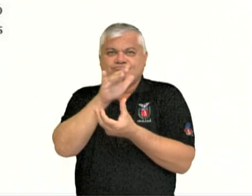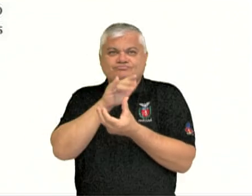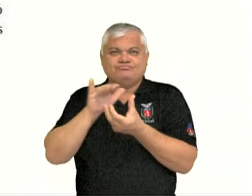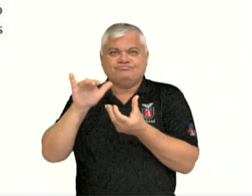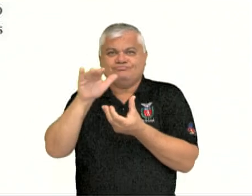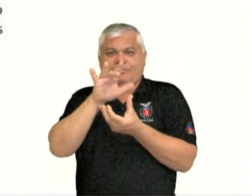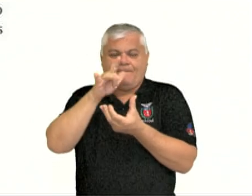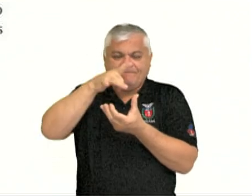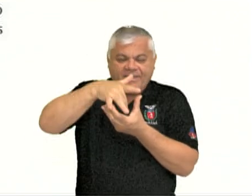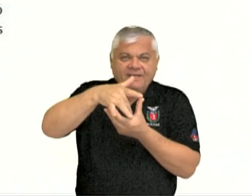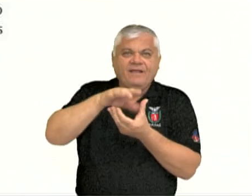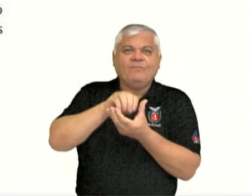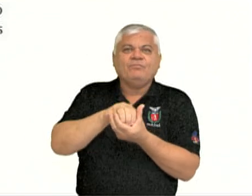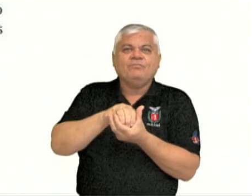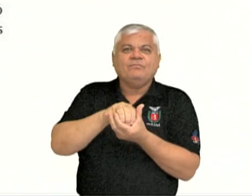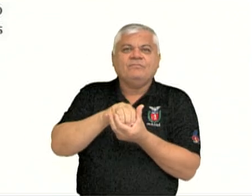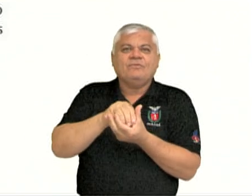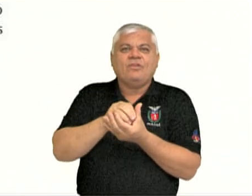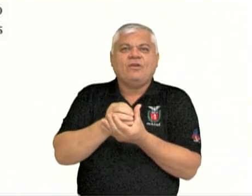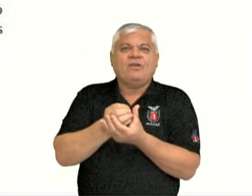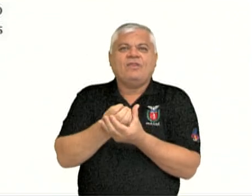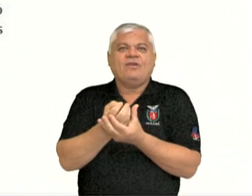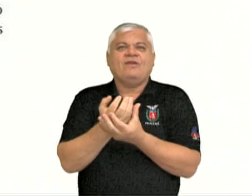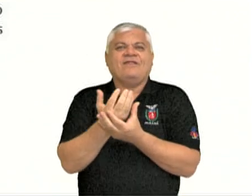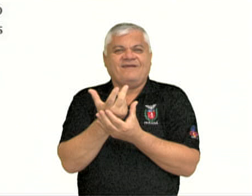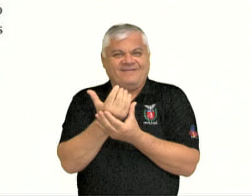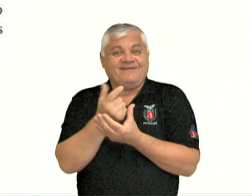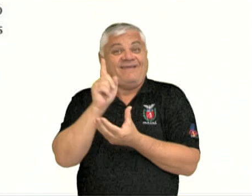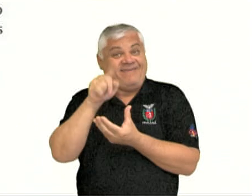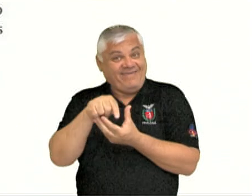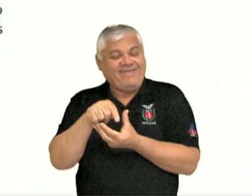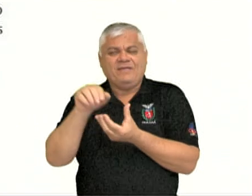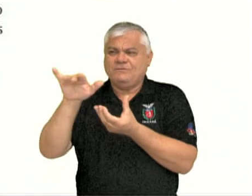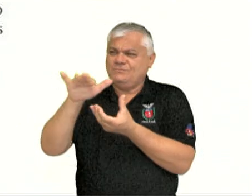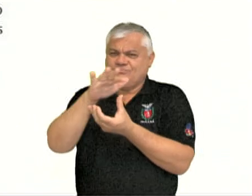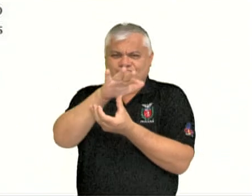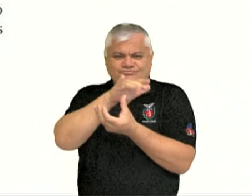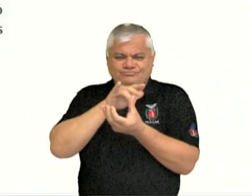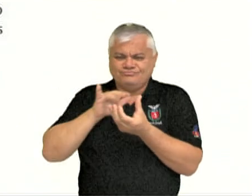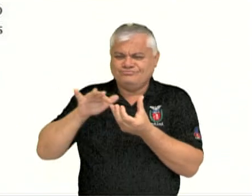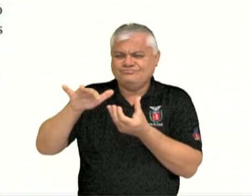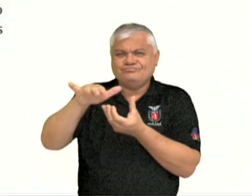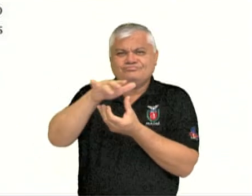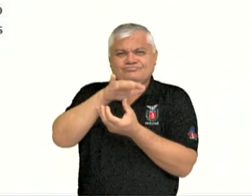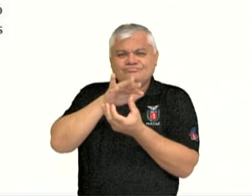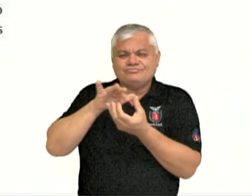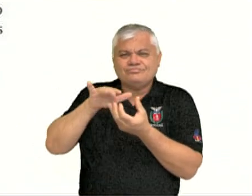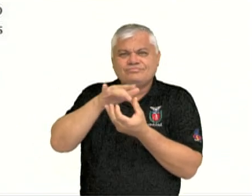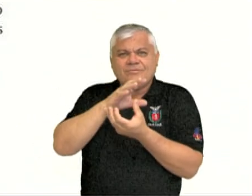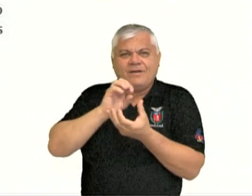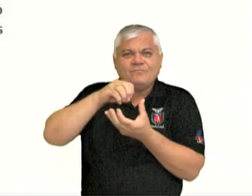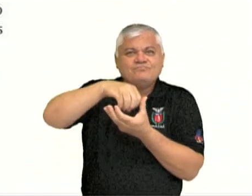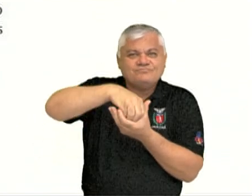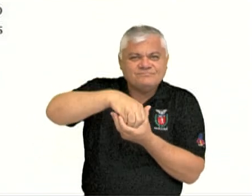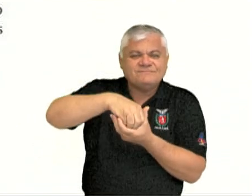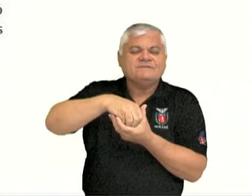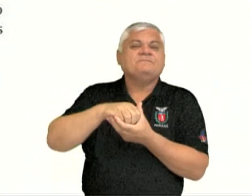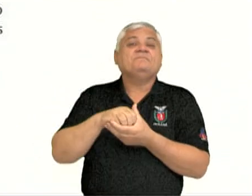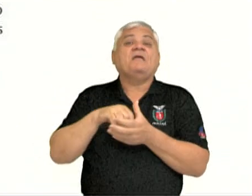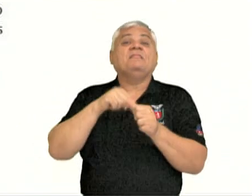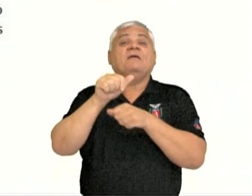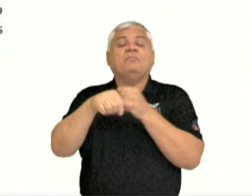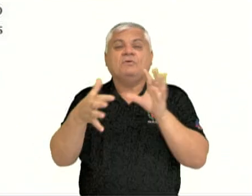fecundação é o gameta masculino então. Tá? Então, o anterozóide que se movimenta para encontrar a oosfera. E após eles